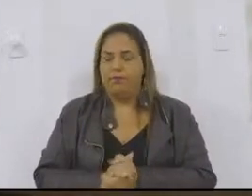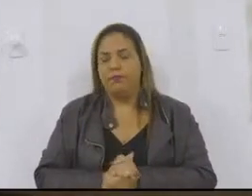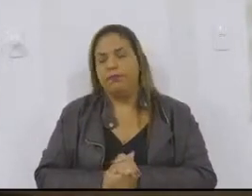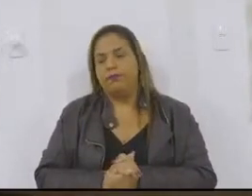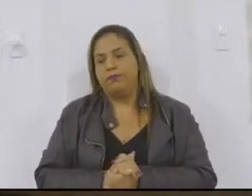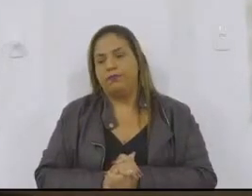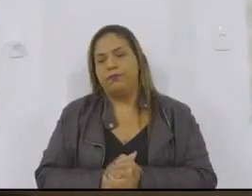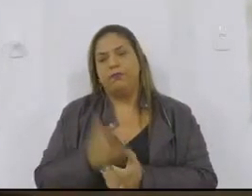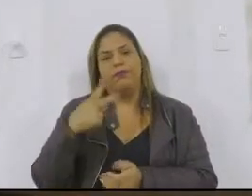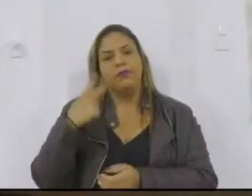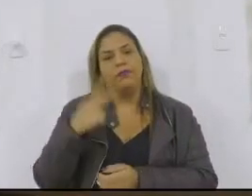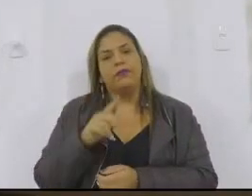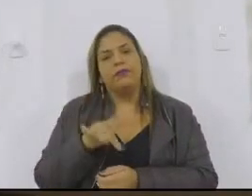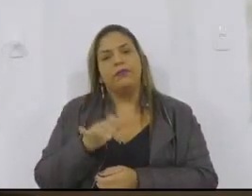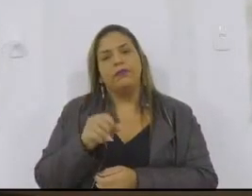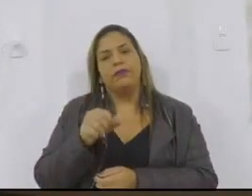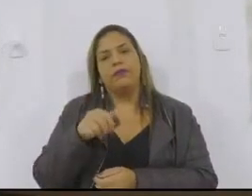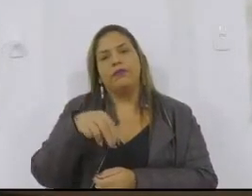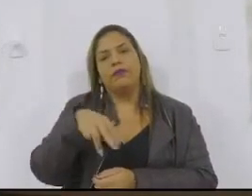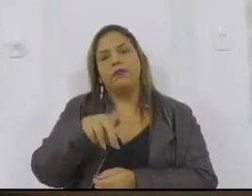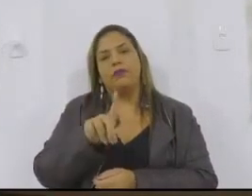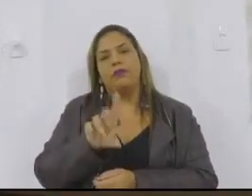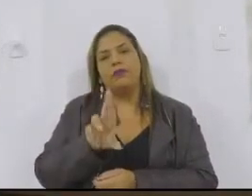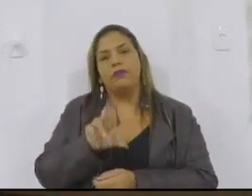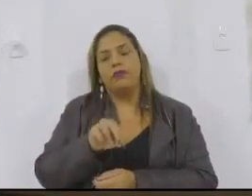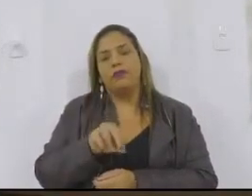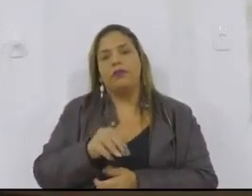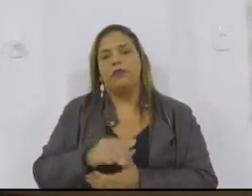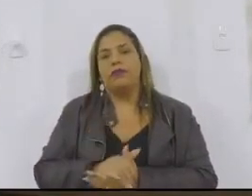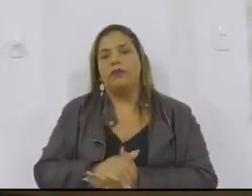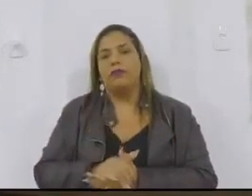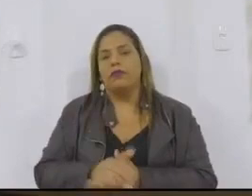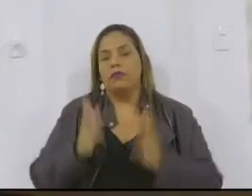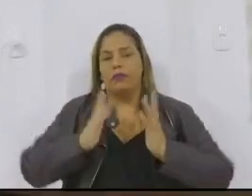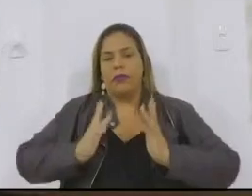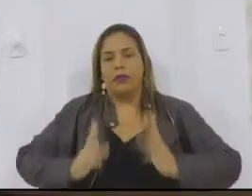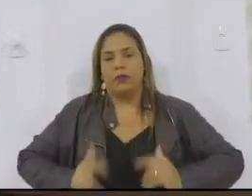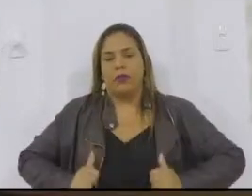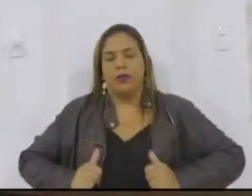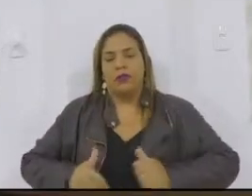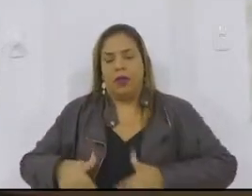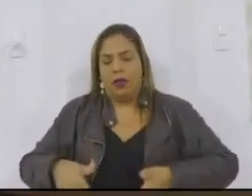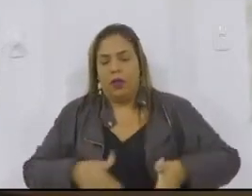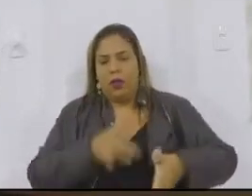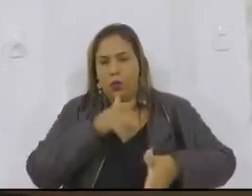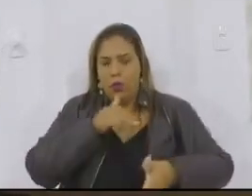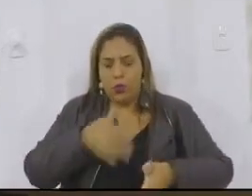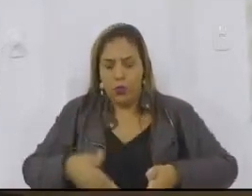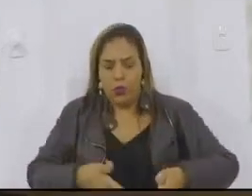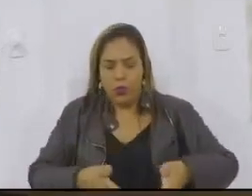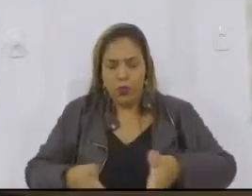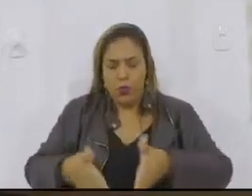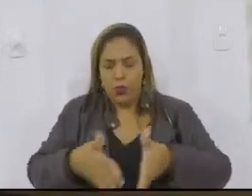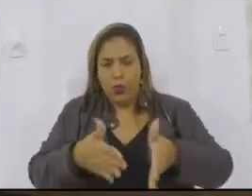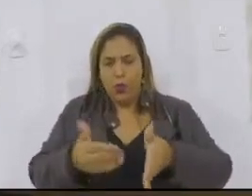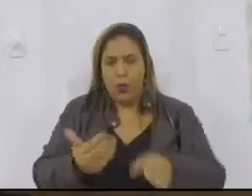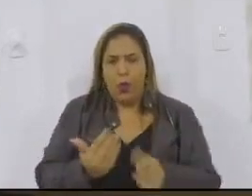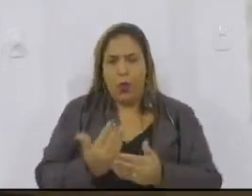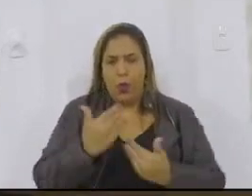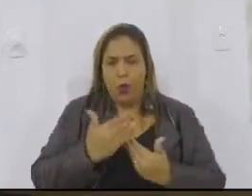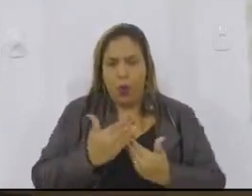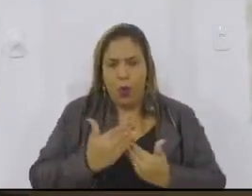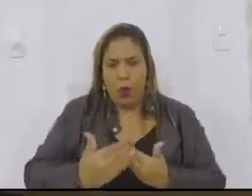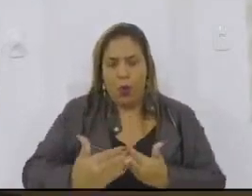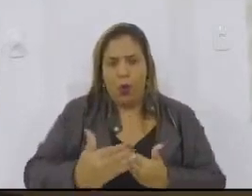Vereador Leandro, indicando a limpeza do valão no bairro do Pinhão, começando ao lado do Colégio